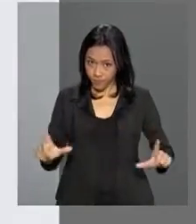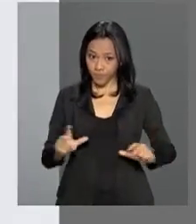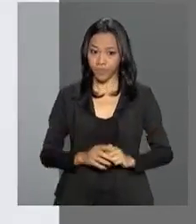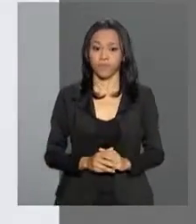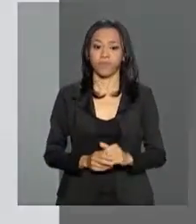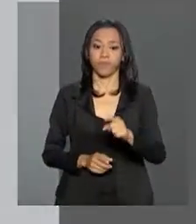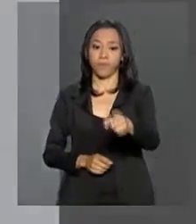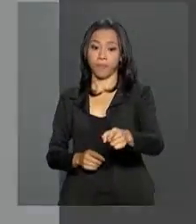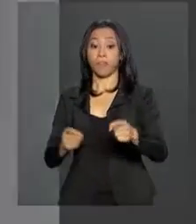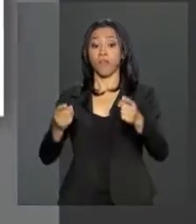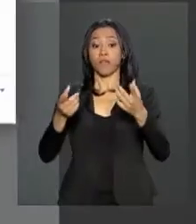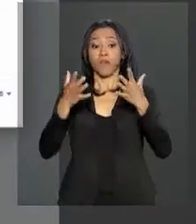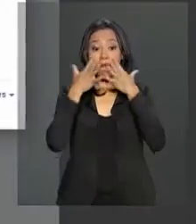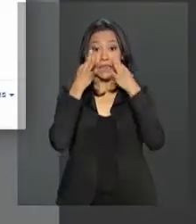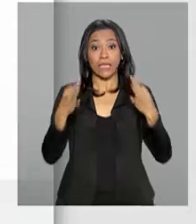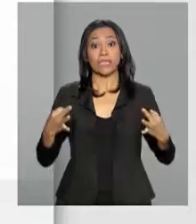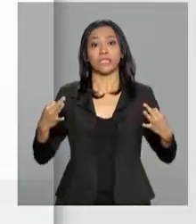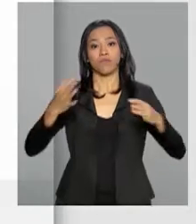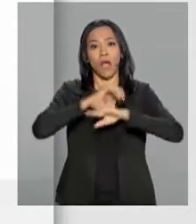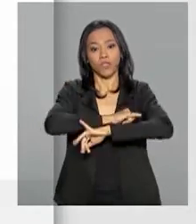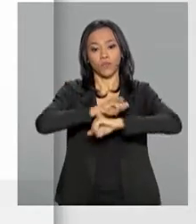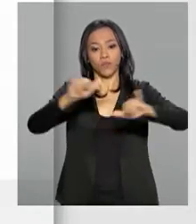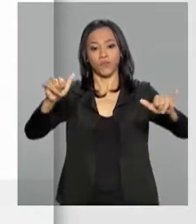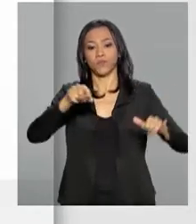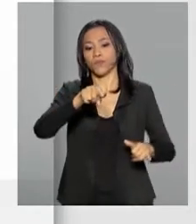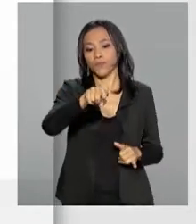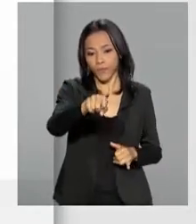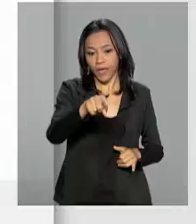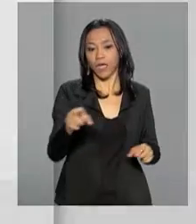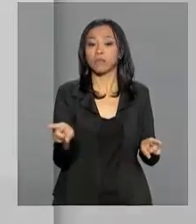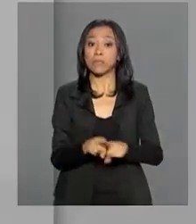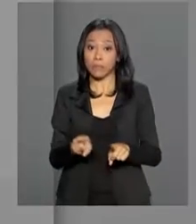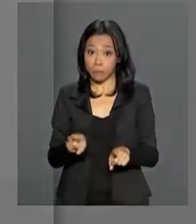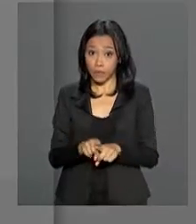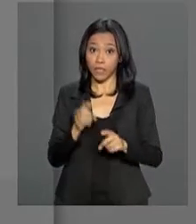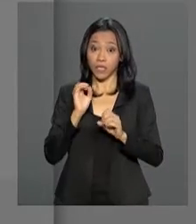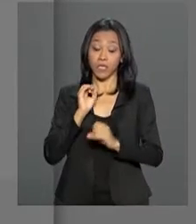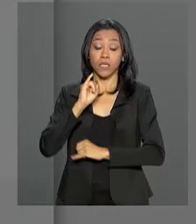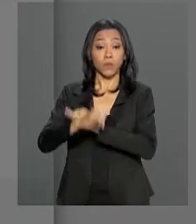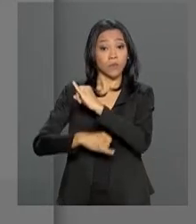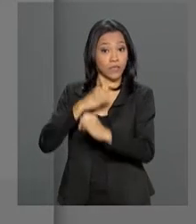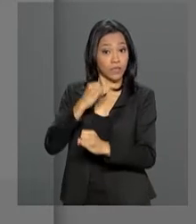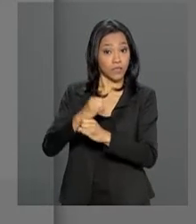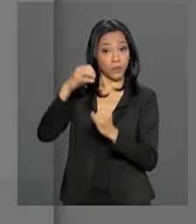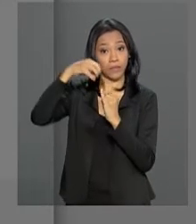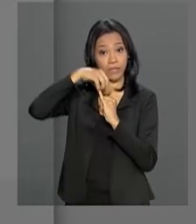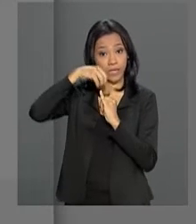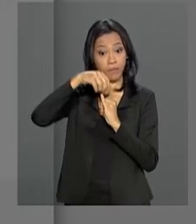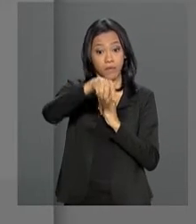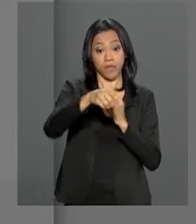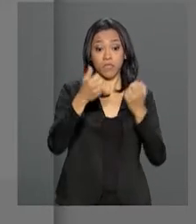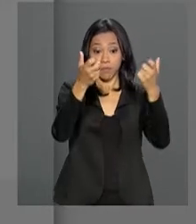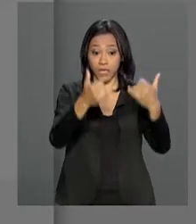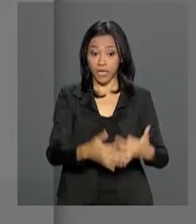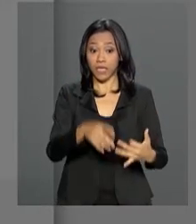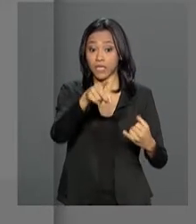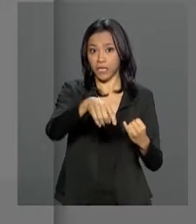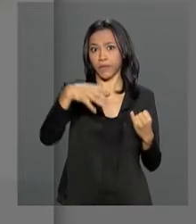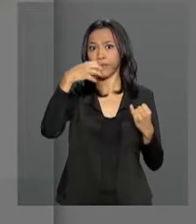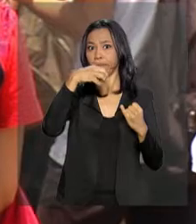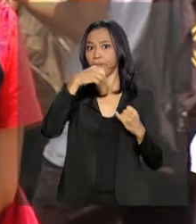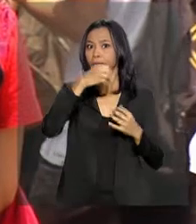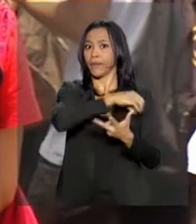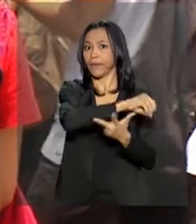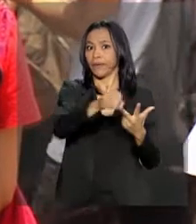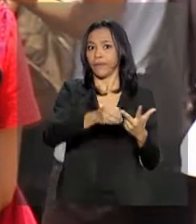O alerta foi publicado nas redes sociais e também no site do INEP. Uma notícia falsa apontava que o Enem teria sido